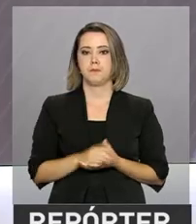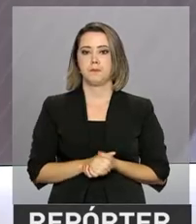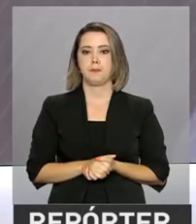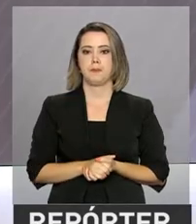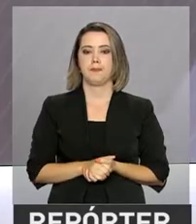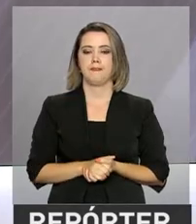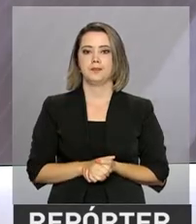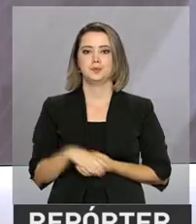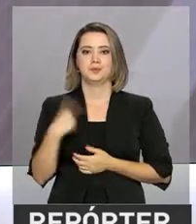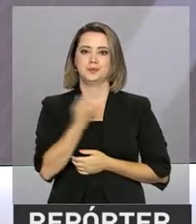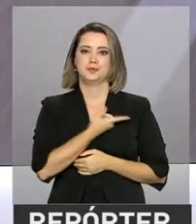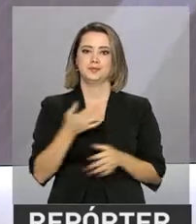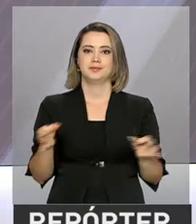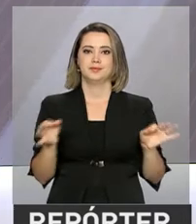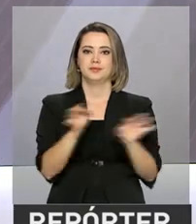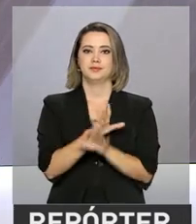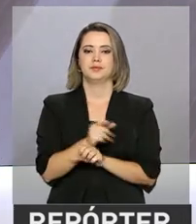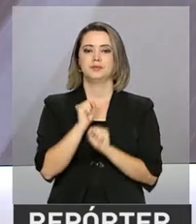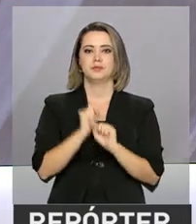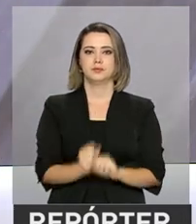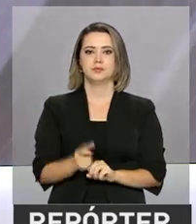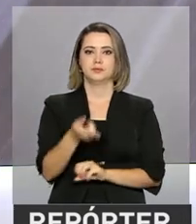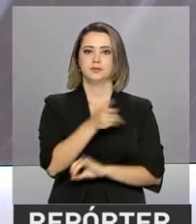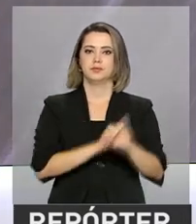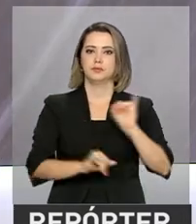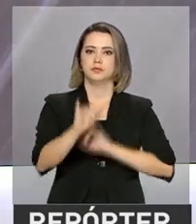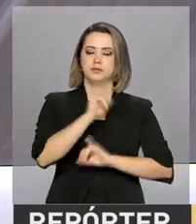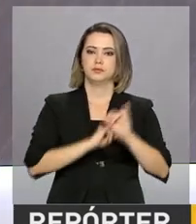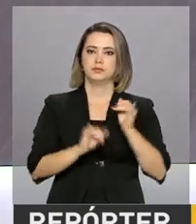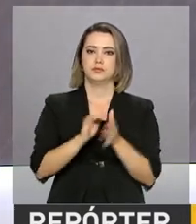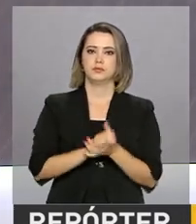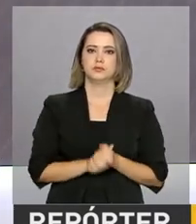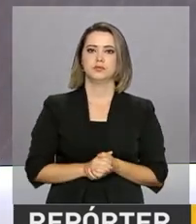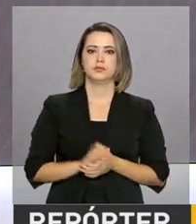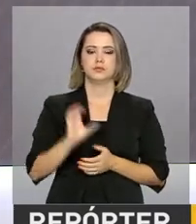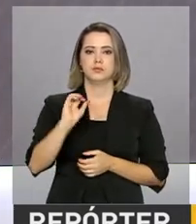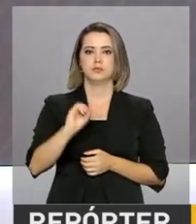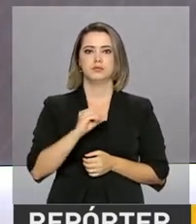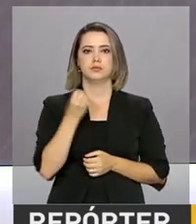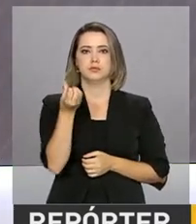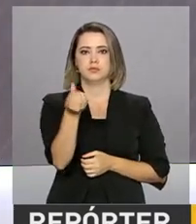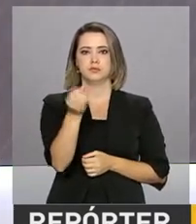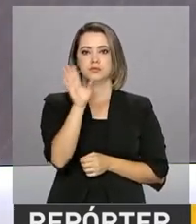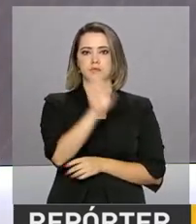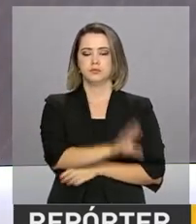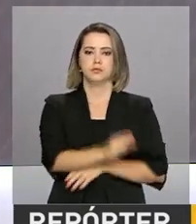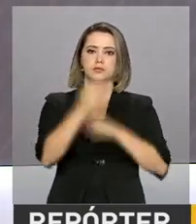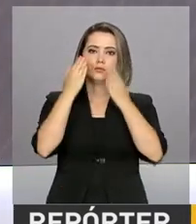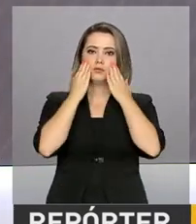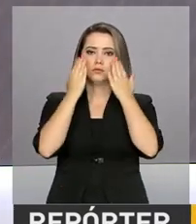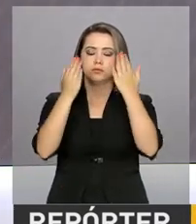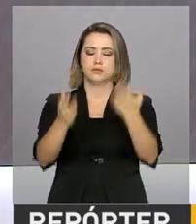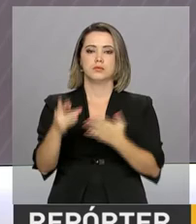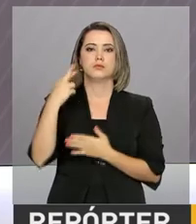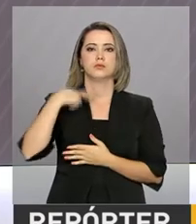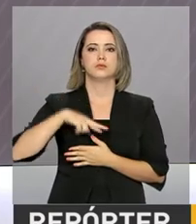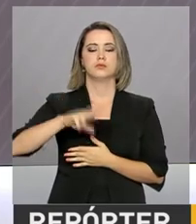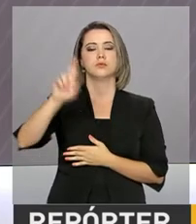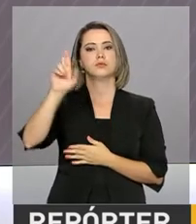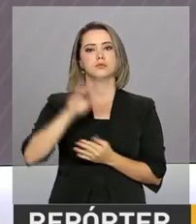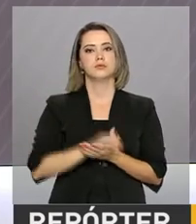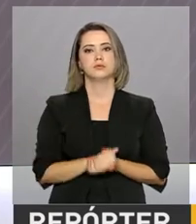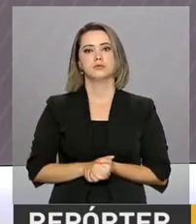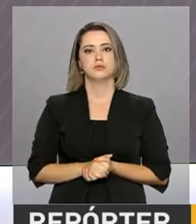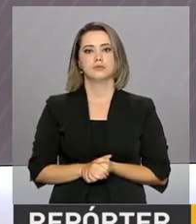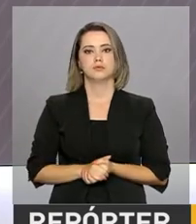mas ficamos por aqui e podemos voltar a qualquer momento com outras informações ou às seis da tarde na próxima edição do repórter